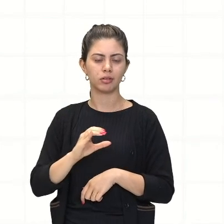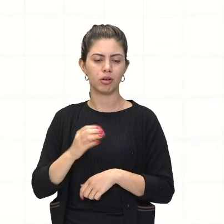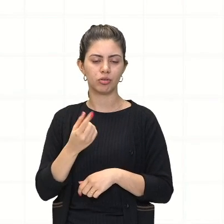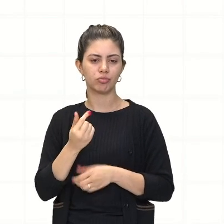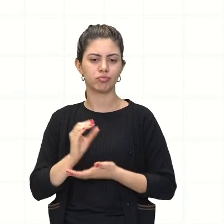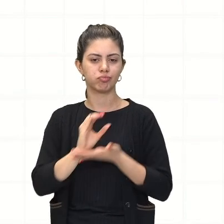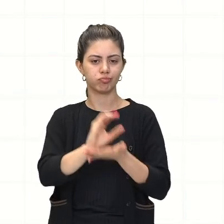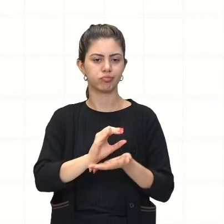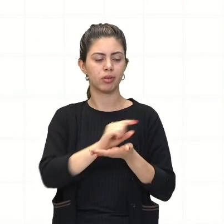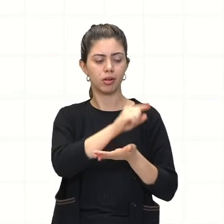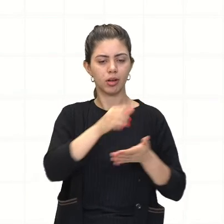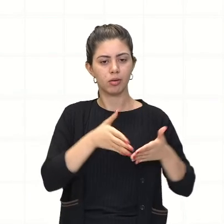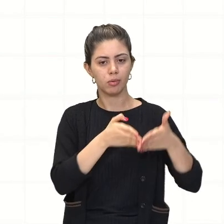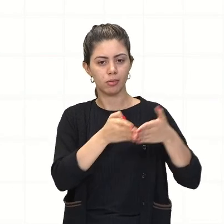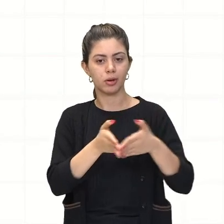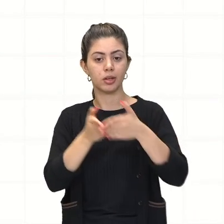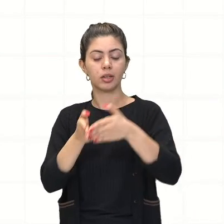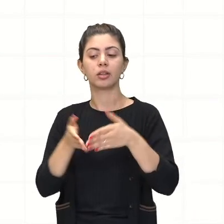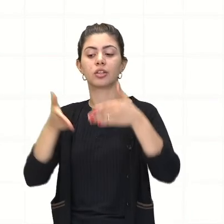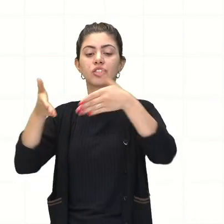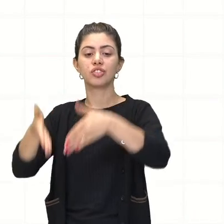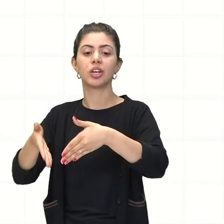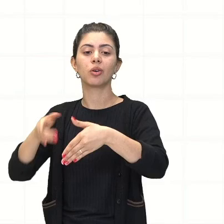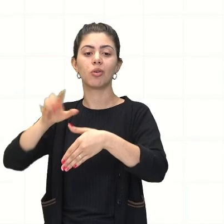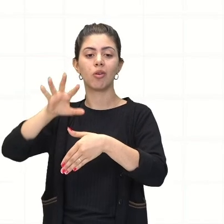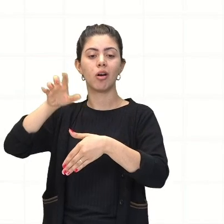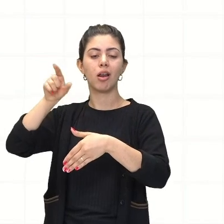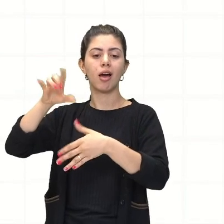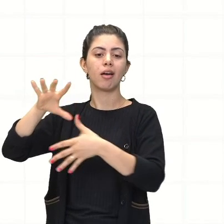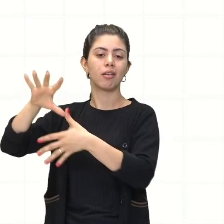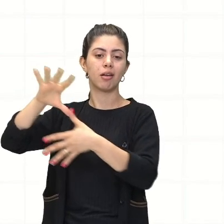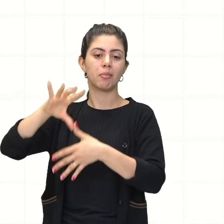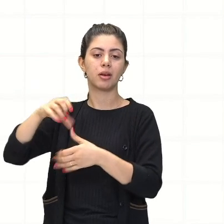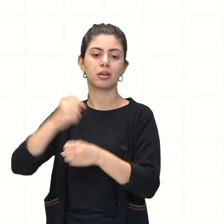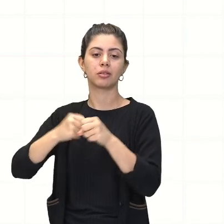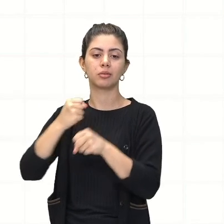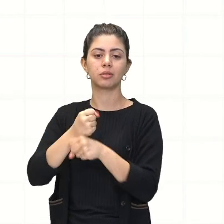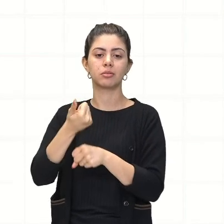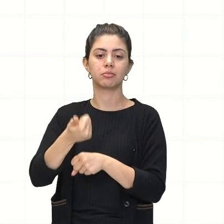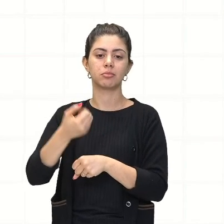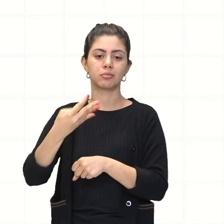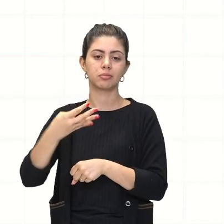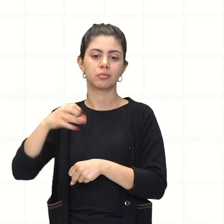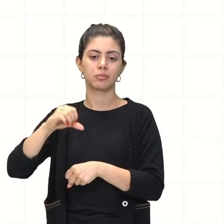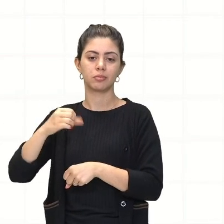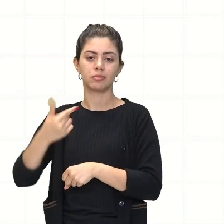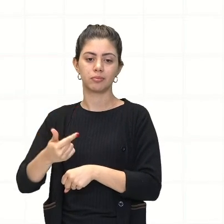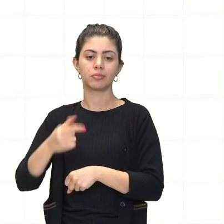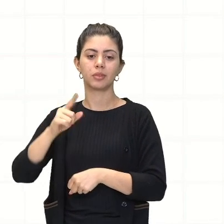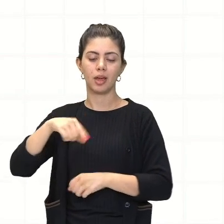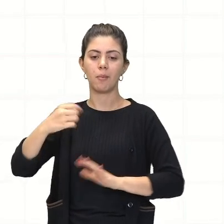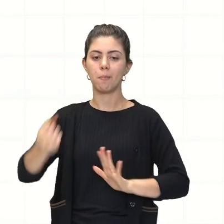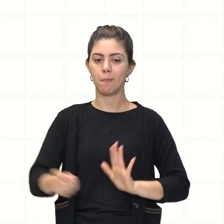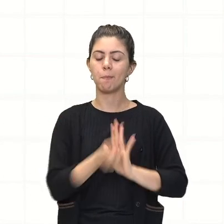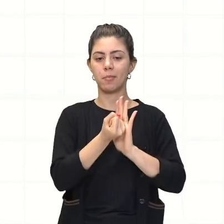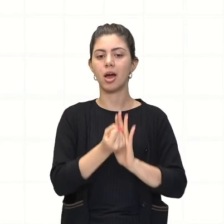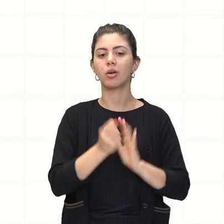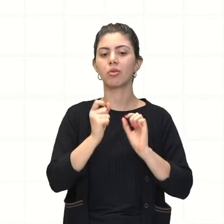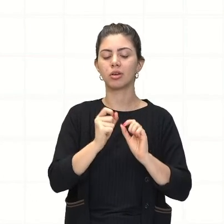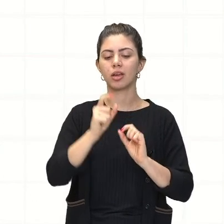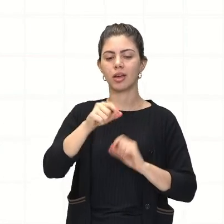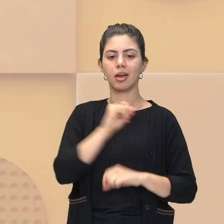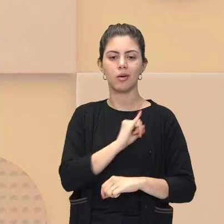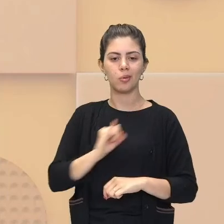1492. Isso marca, portanto, o início do vasto império colonial espanhol. Então, a Espanha ela